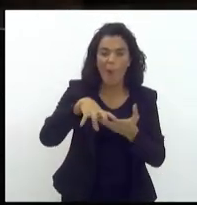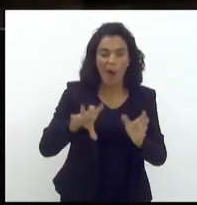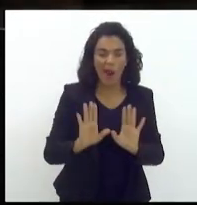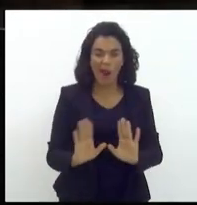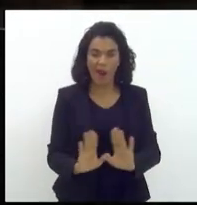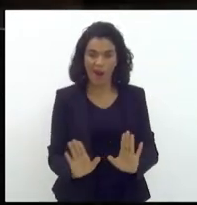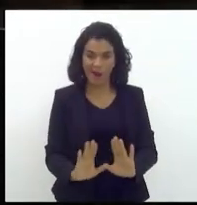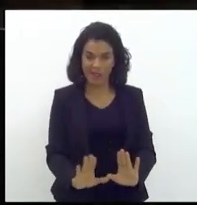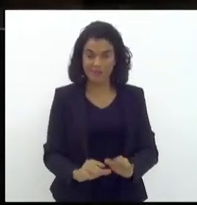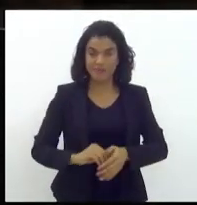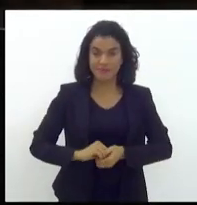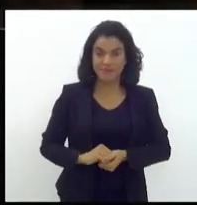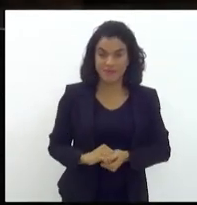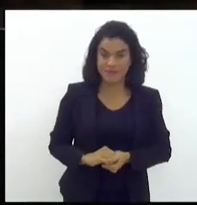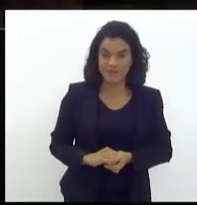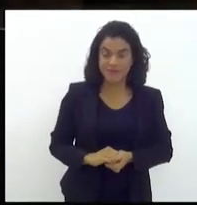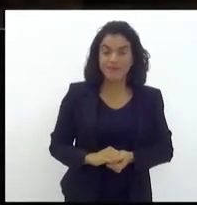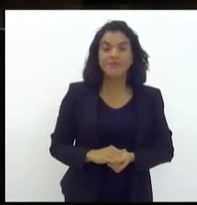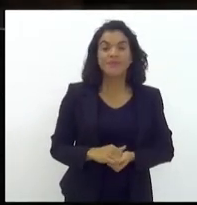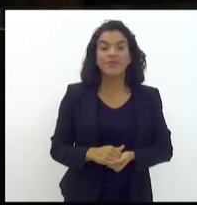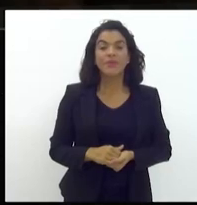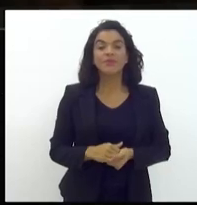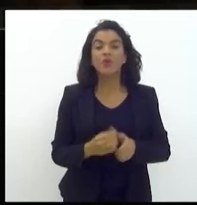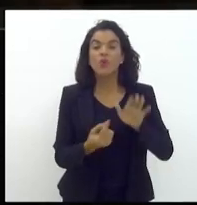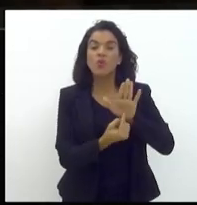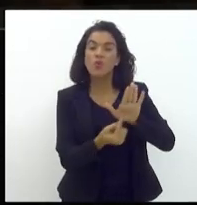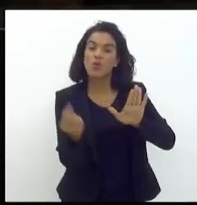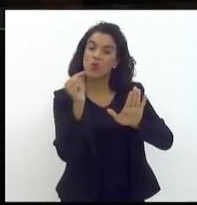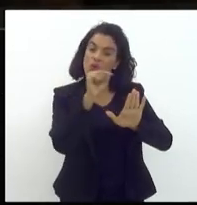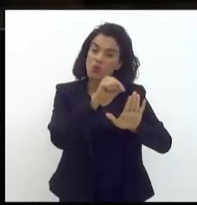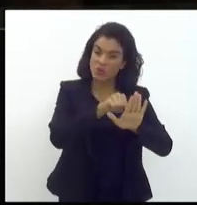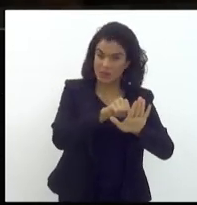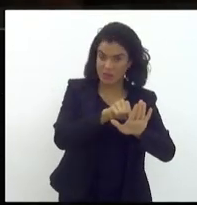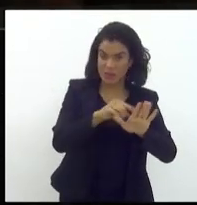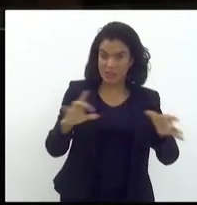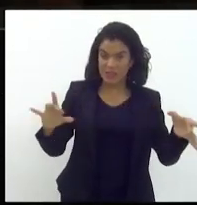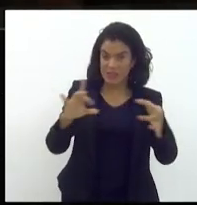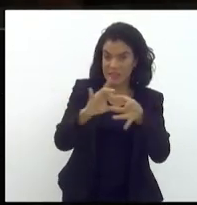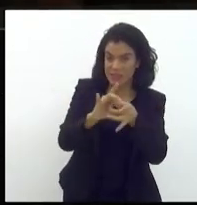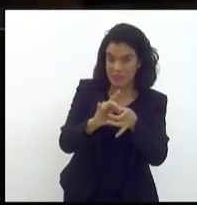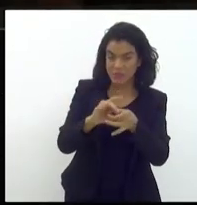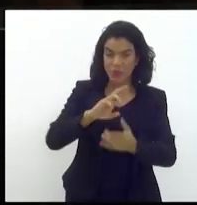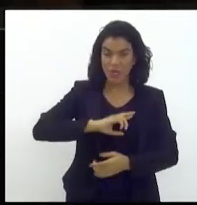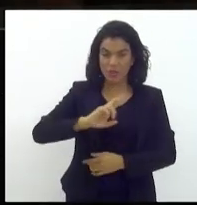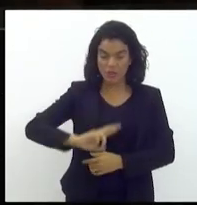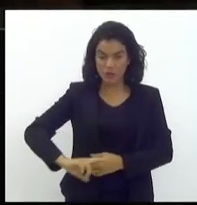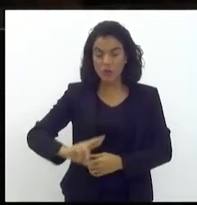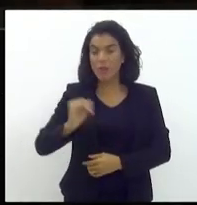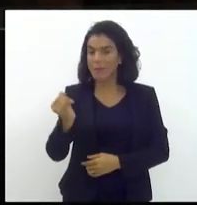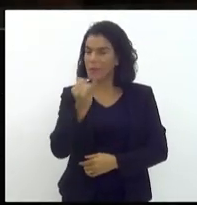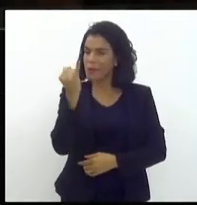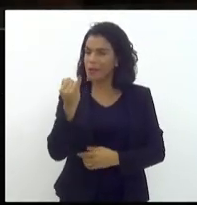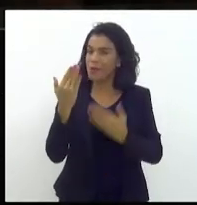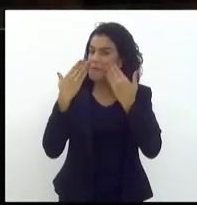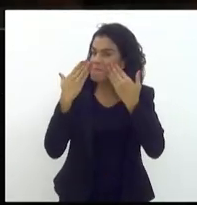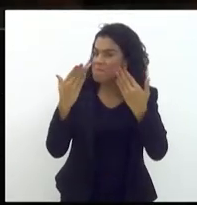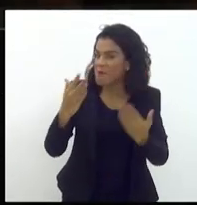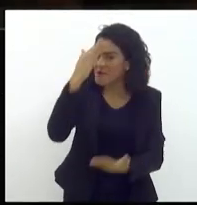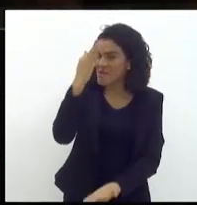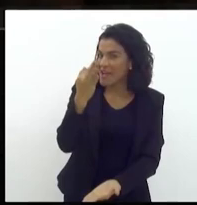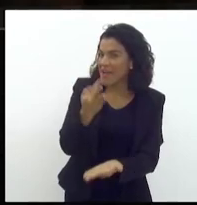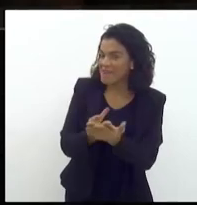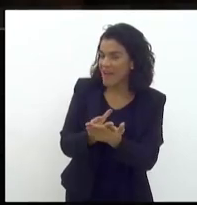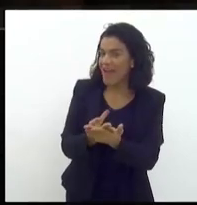e contraditórios o sincretismo no meu entendimento é importante quando mostra que a fé